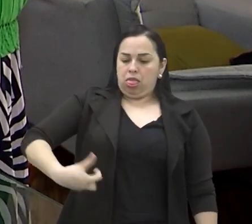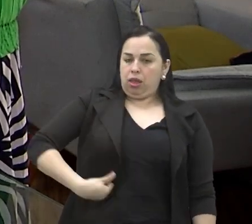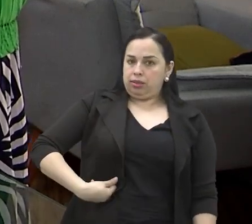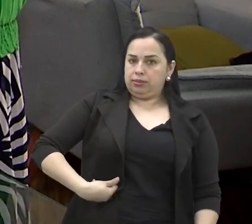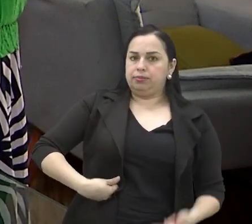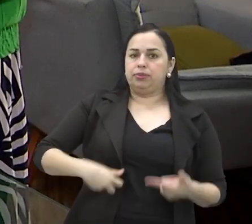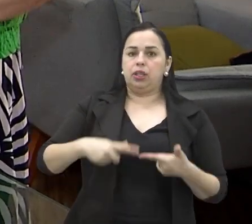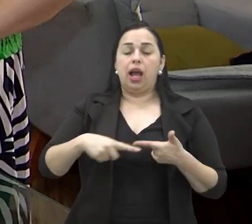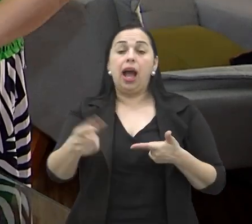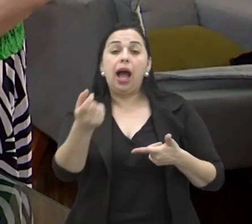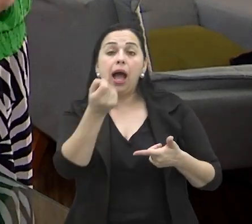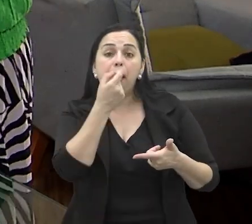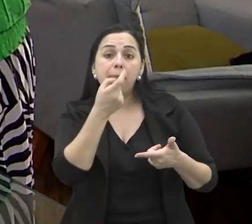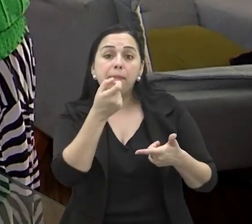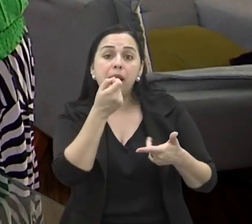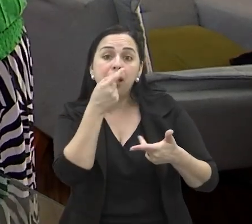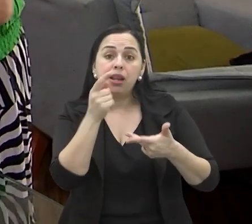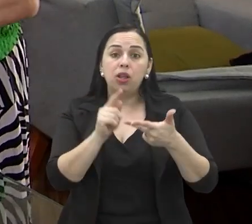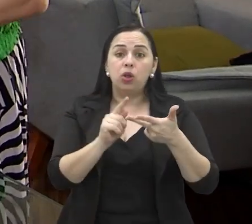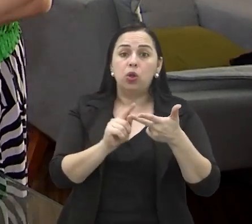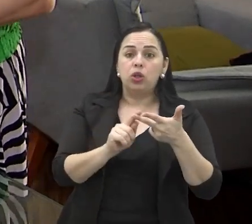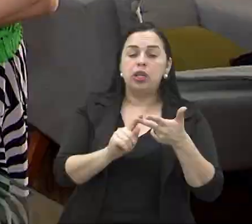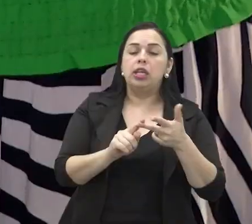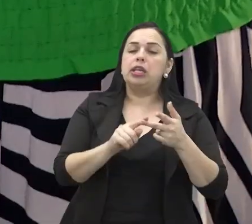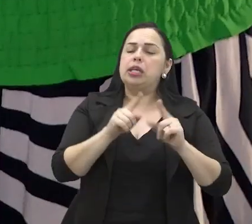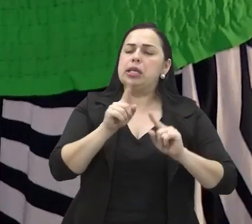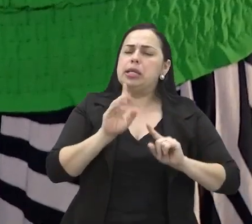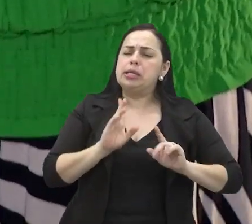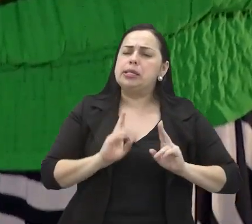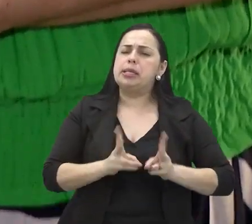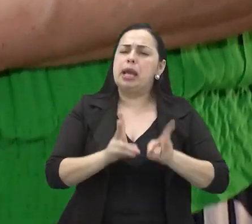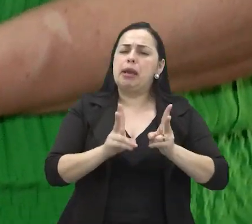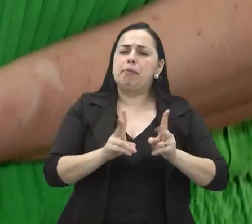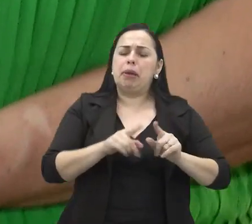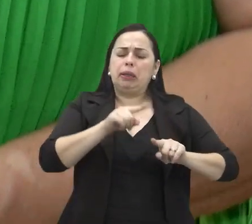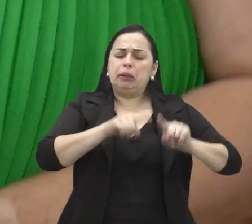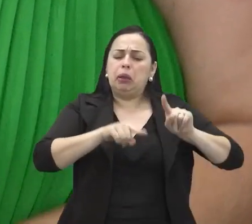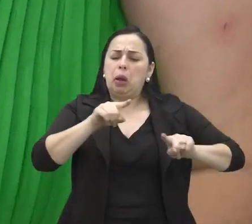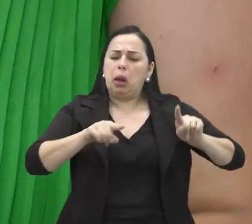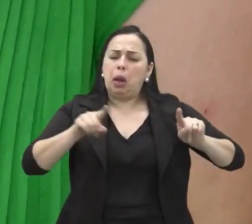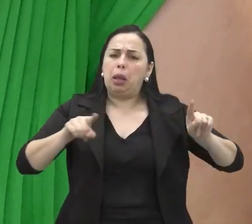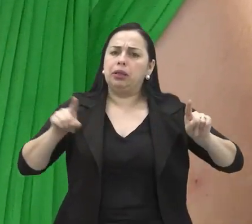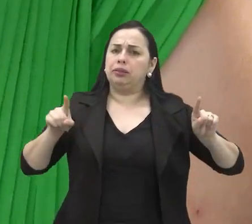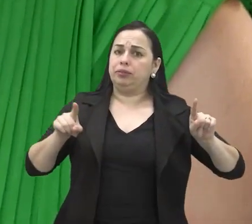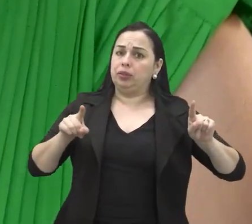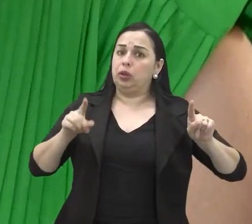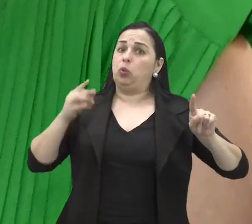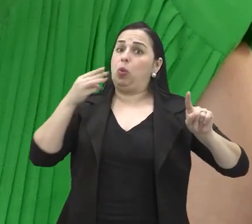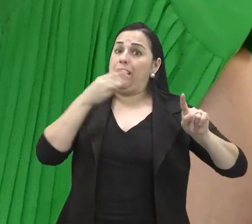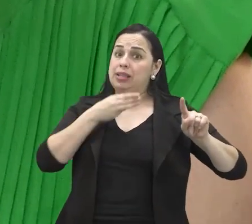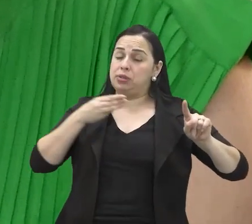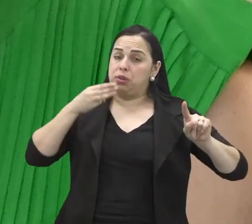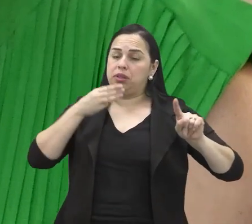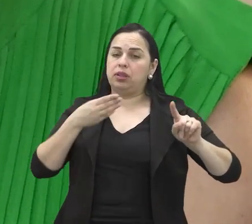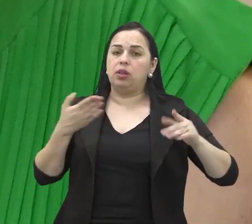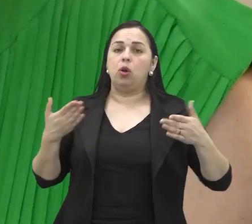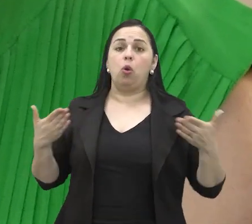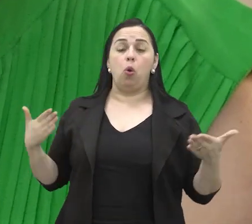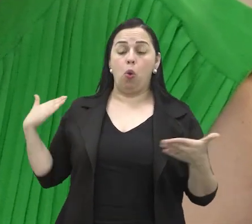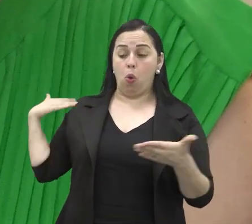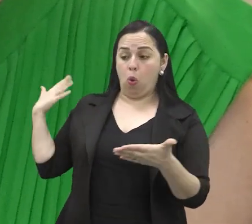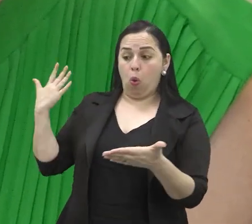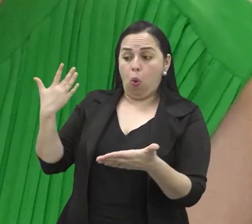remédios e controle constante da glicemia. E hoje, aos 59, com todos os cuidados,